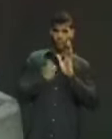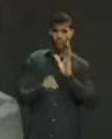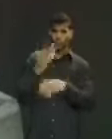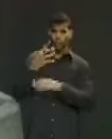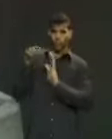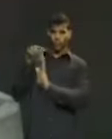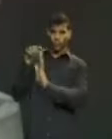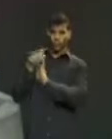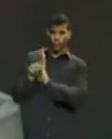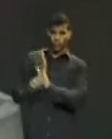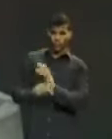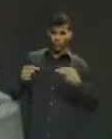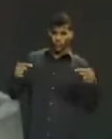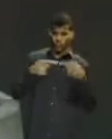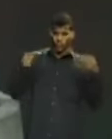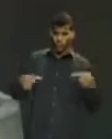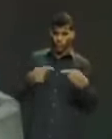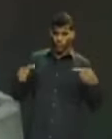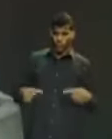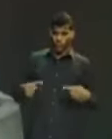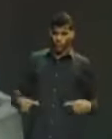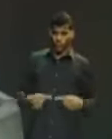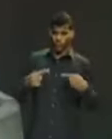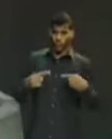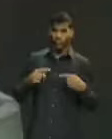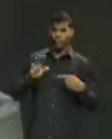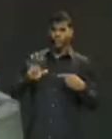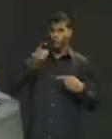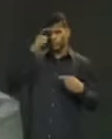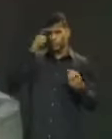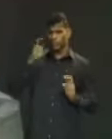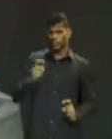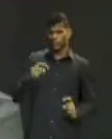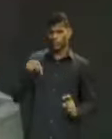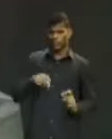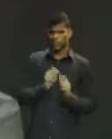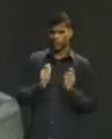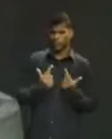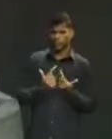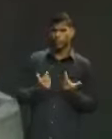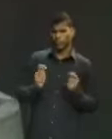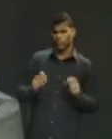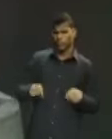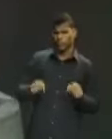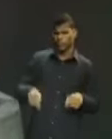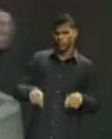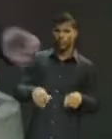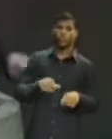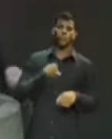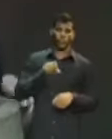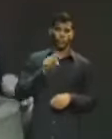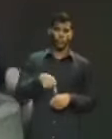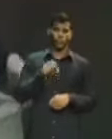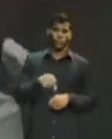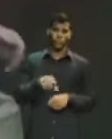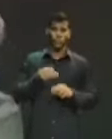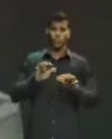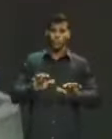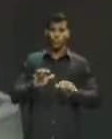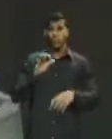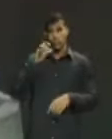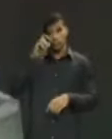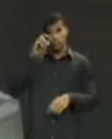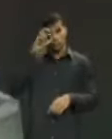isso num parlamento, numa casa parlamentar? Porque, deputado Elmano, lamentavelmente, a